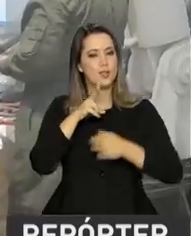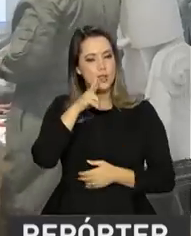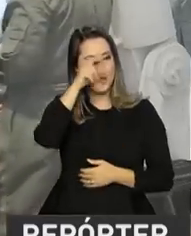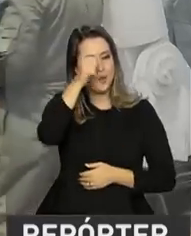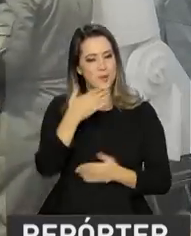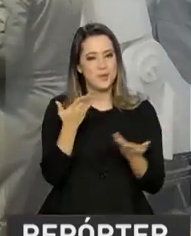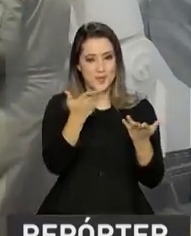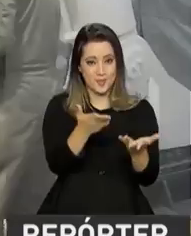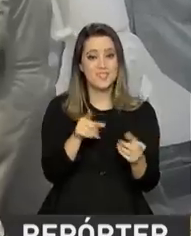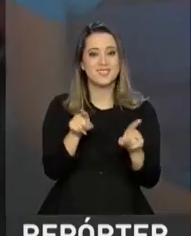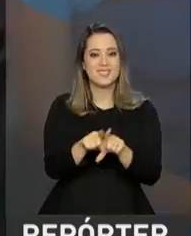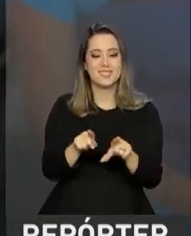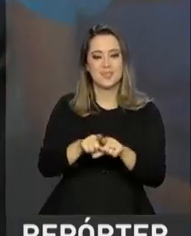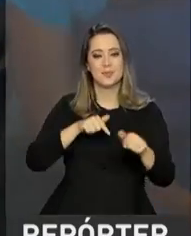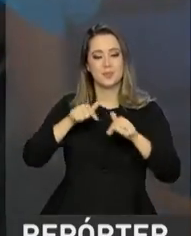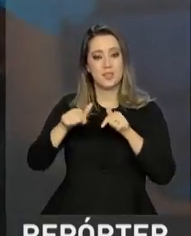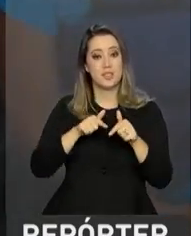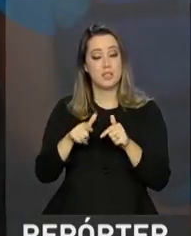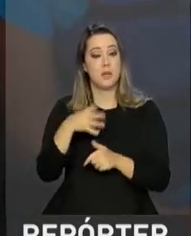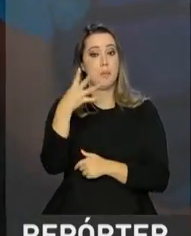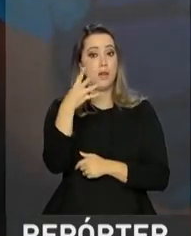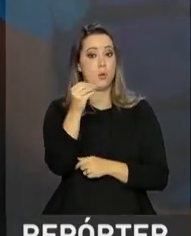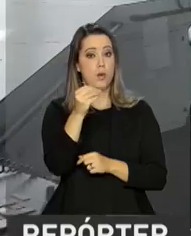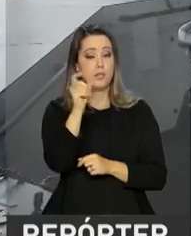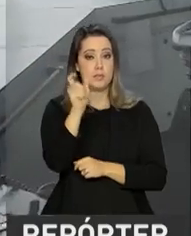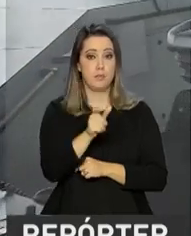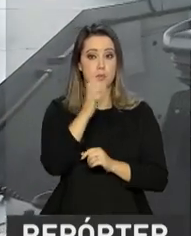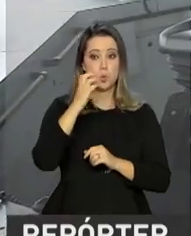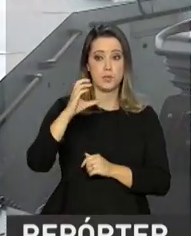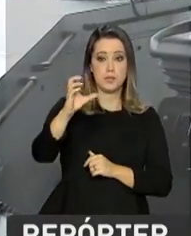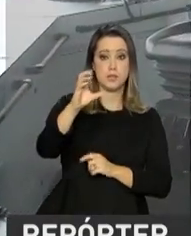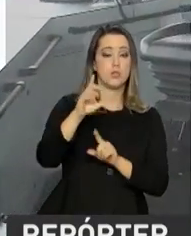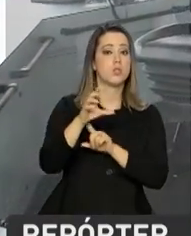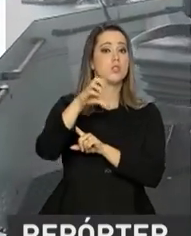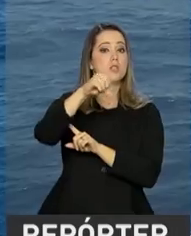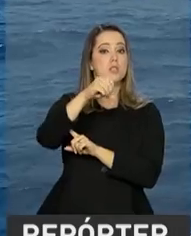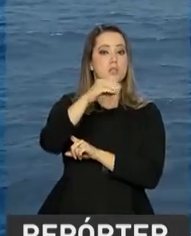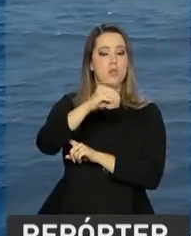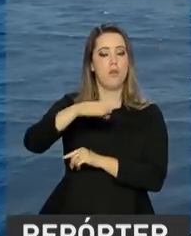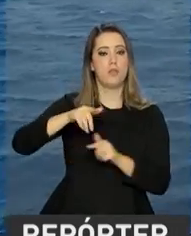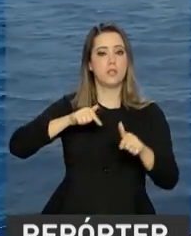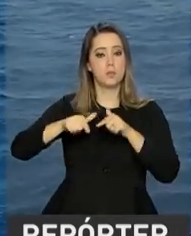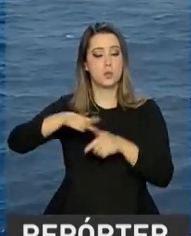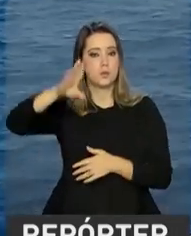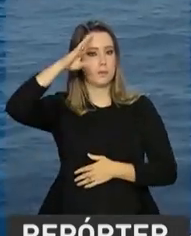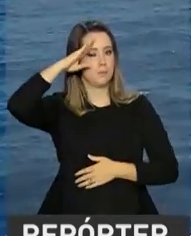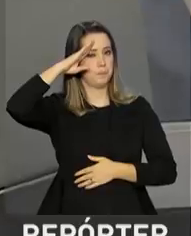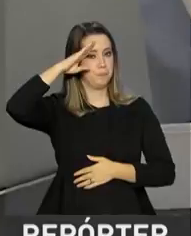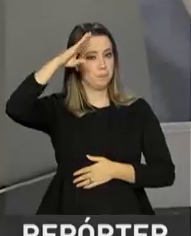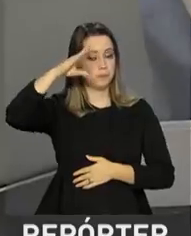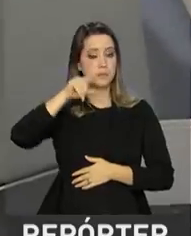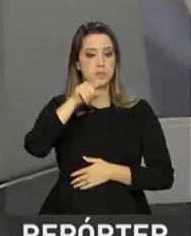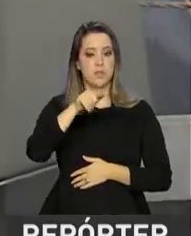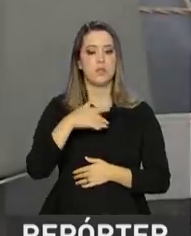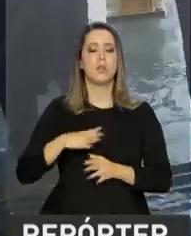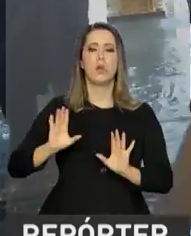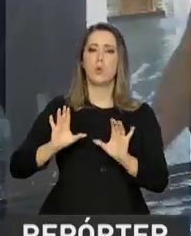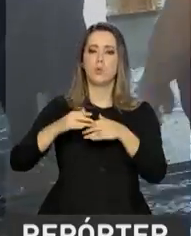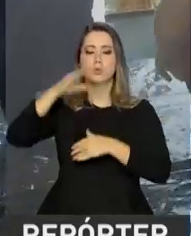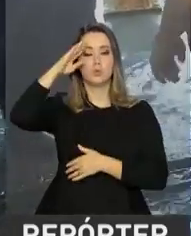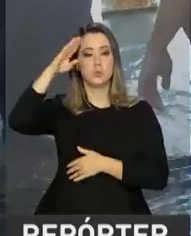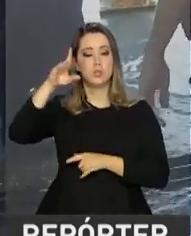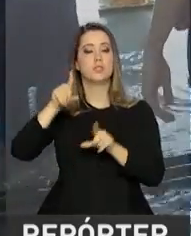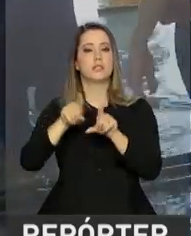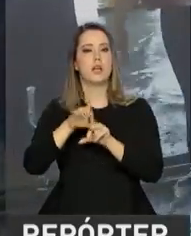Vital de Oliveira tem capacidade para 40 cientistas e 90 tripulantes que atuam em alto mar. São militares e